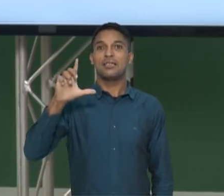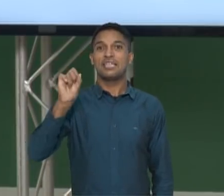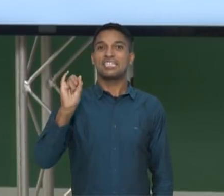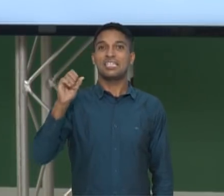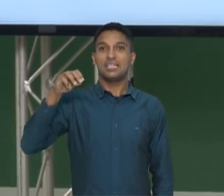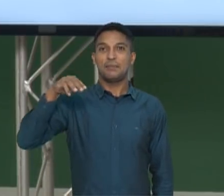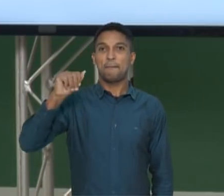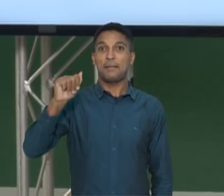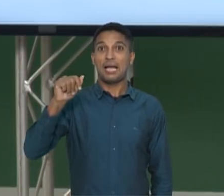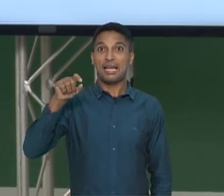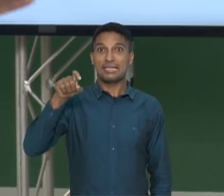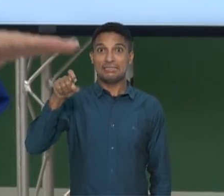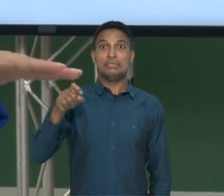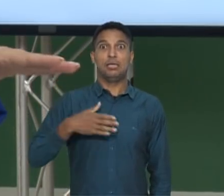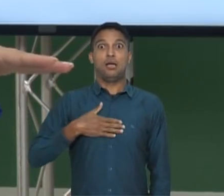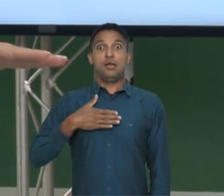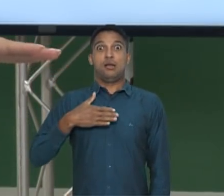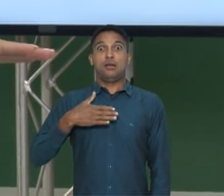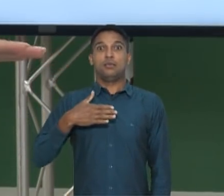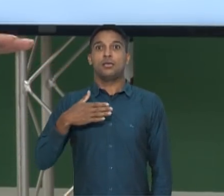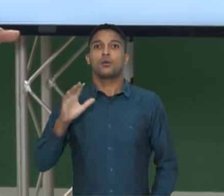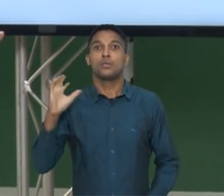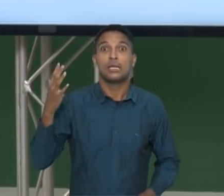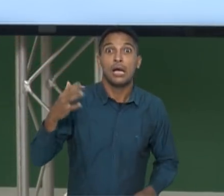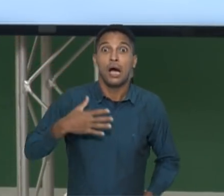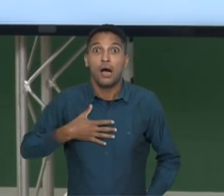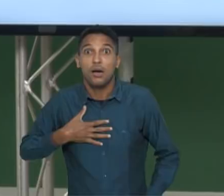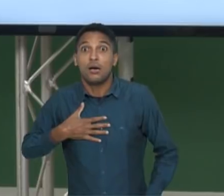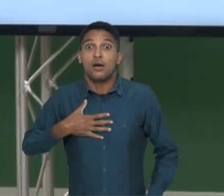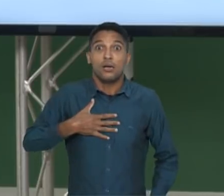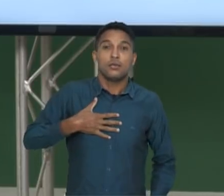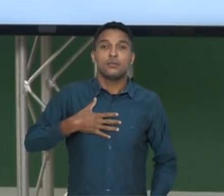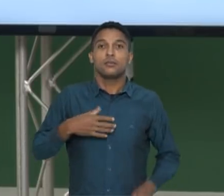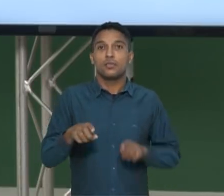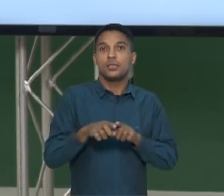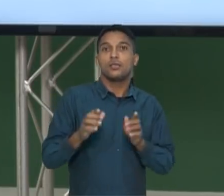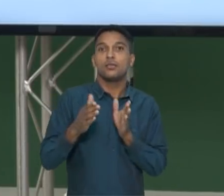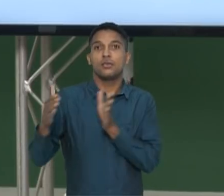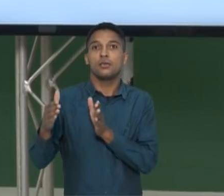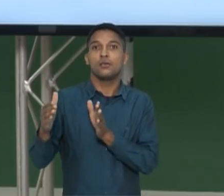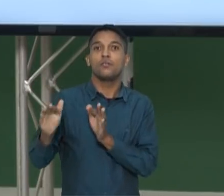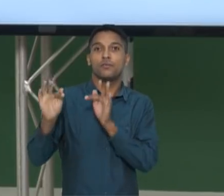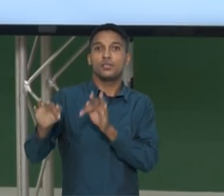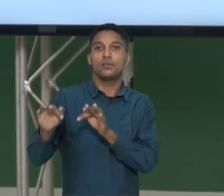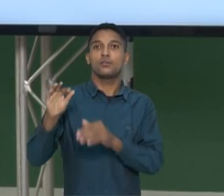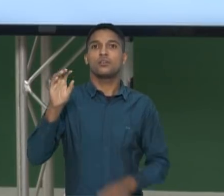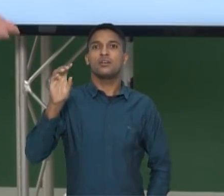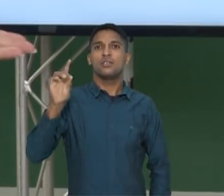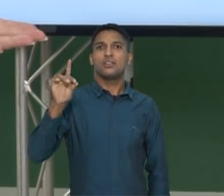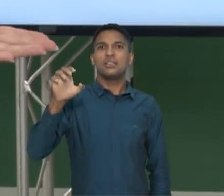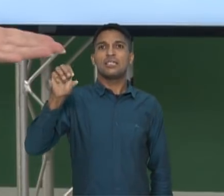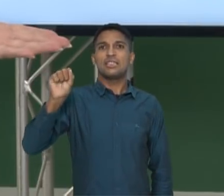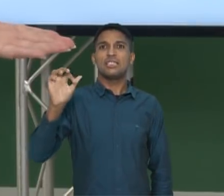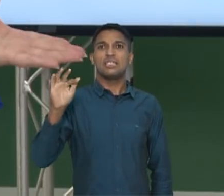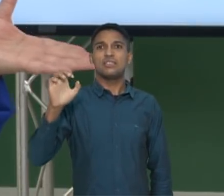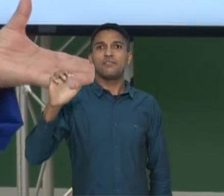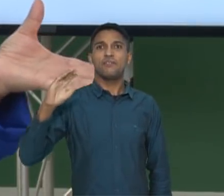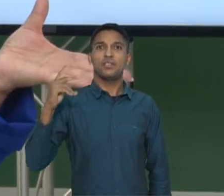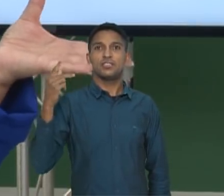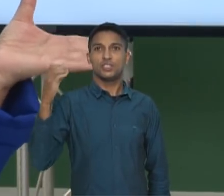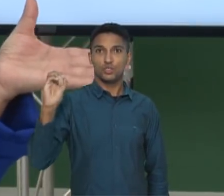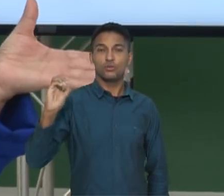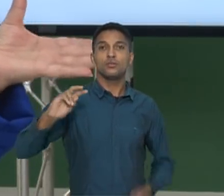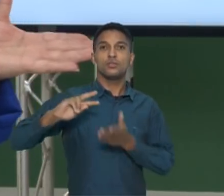como que termina, como que a história fecha, né? Nem sempre o narrador do conto revela o final da